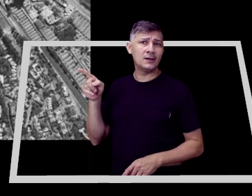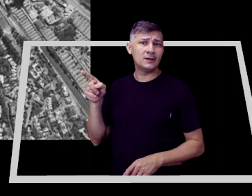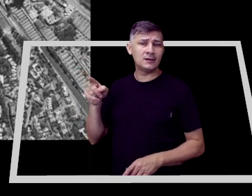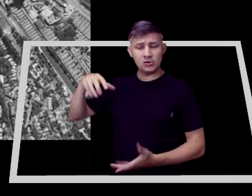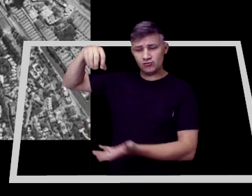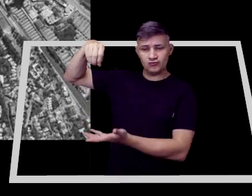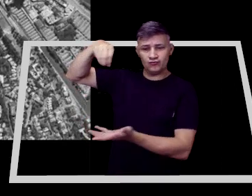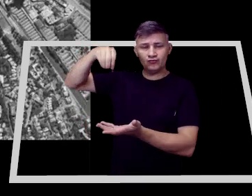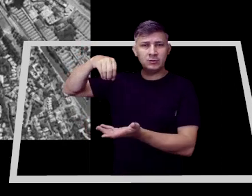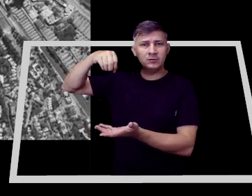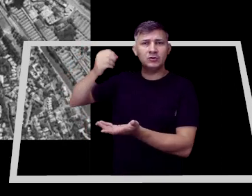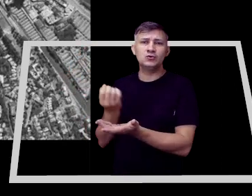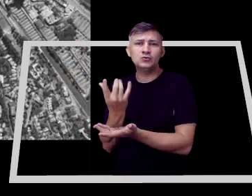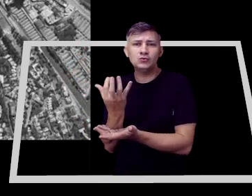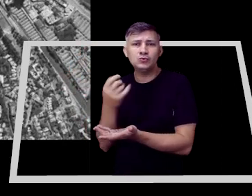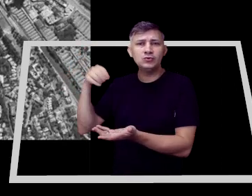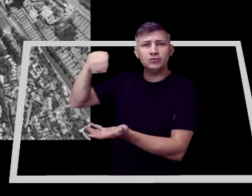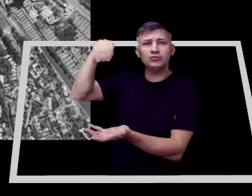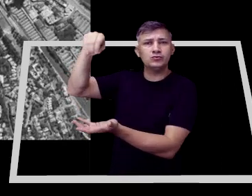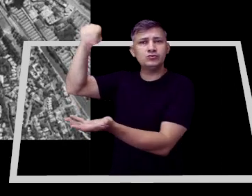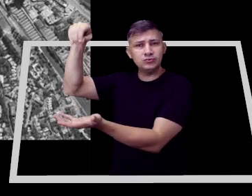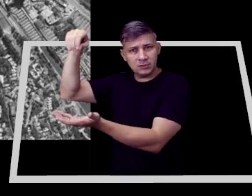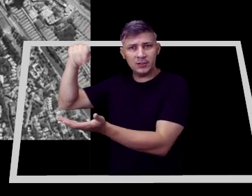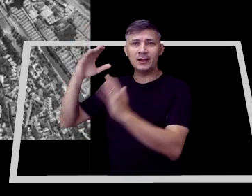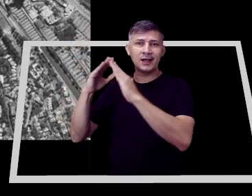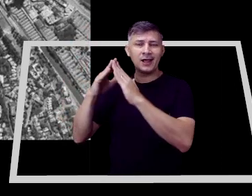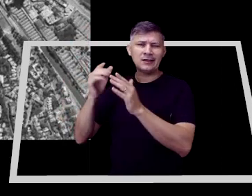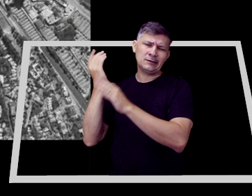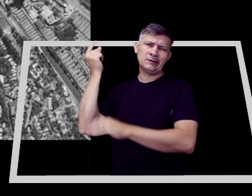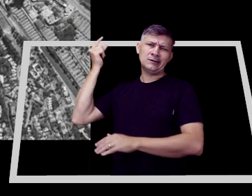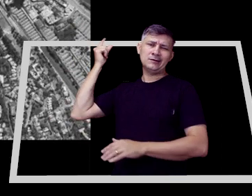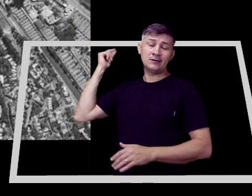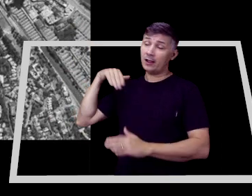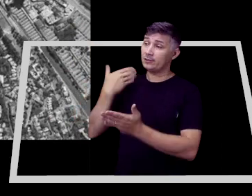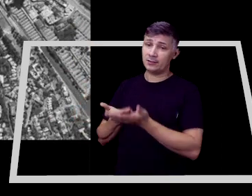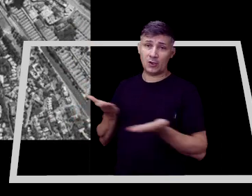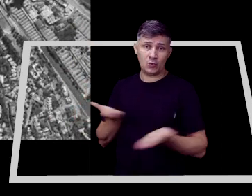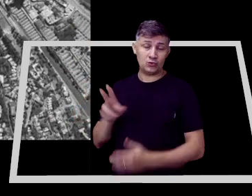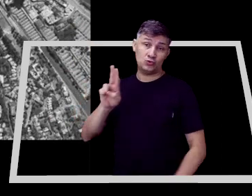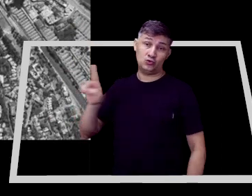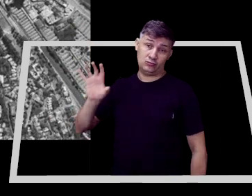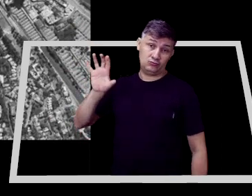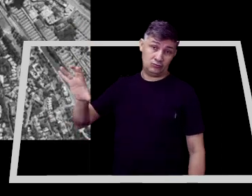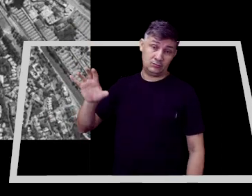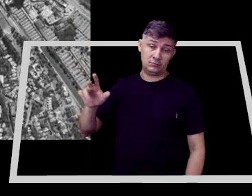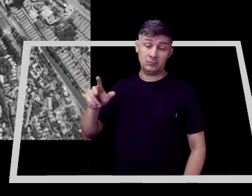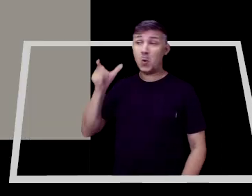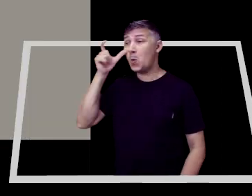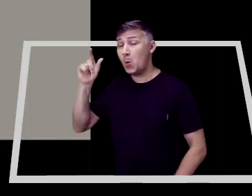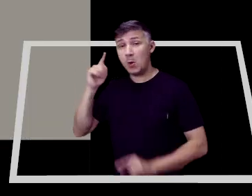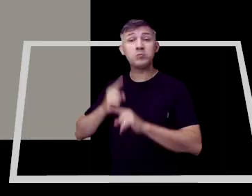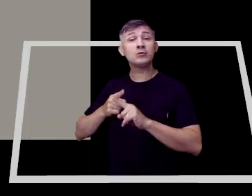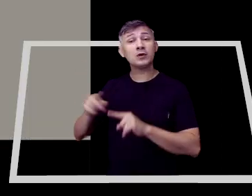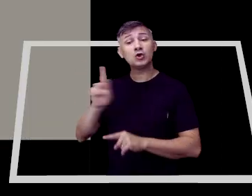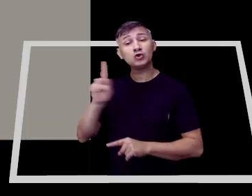lamparina de noite para iluminar suas casas, né? Até hoje o pessoal fica um pouco curioso, mas por que que tem